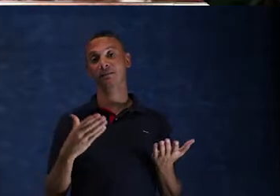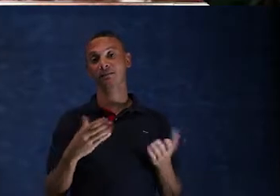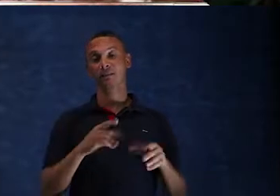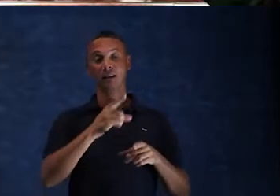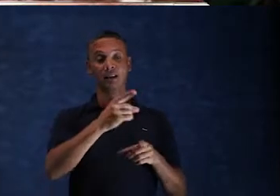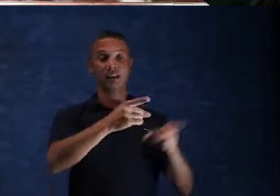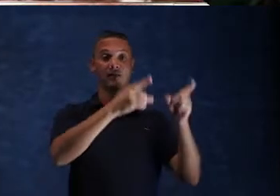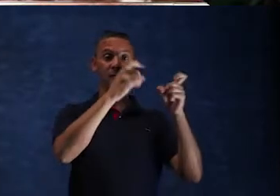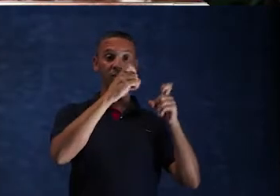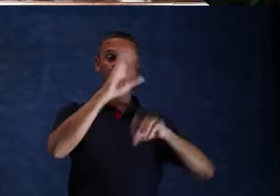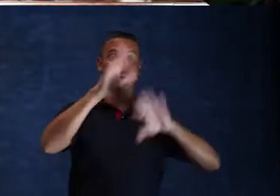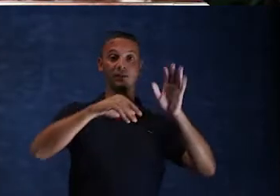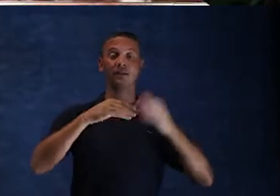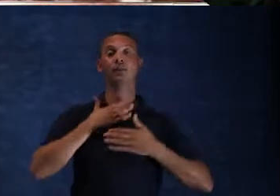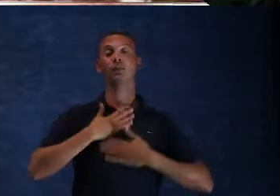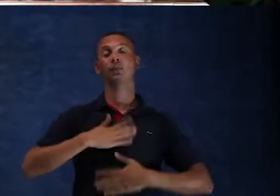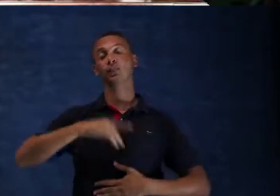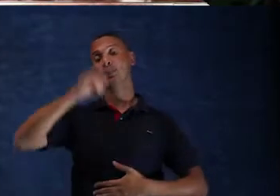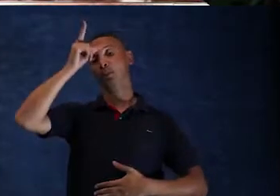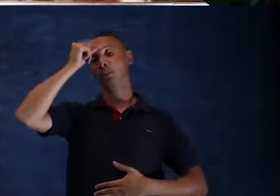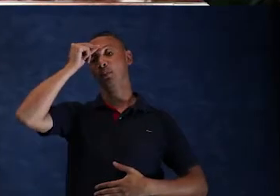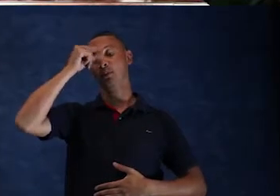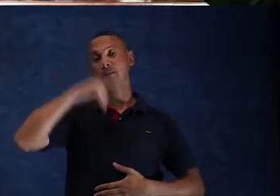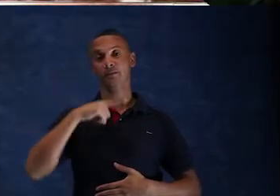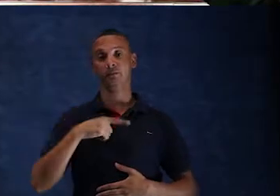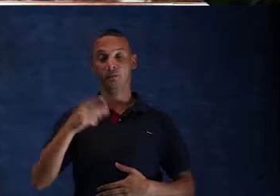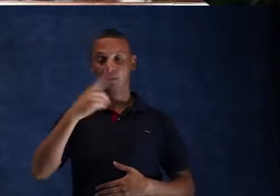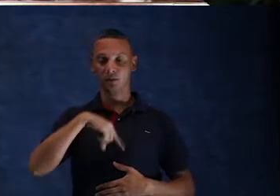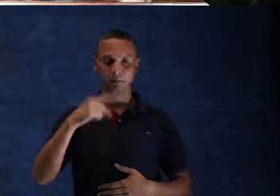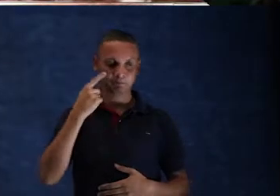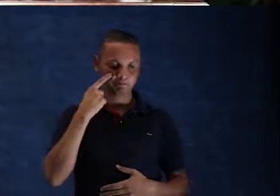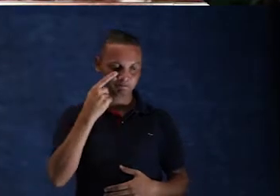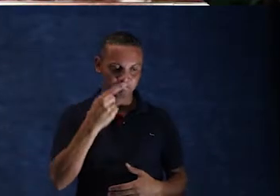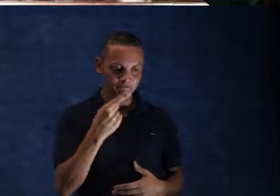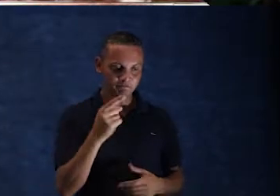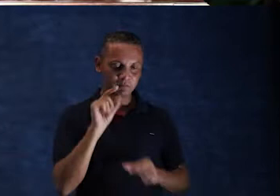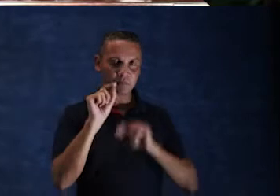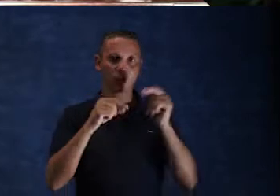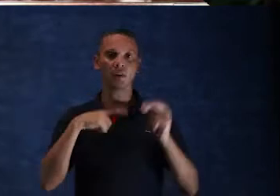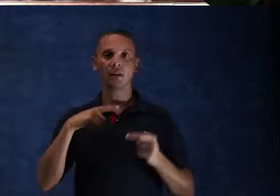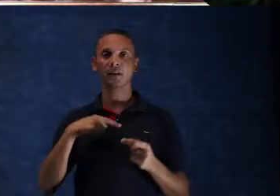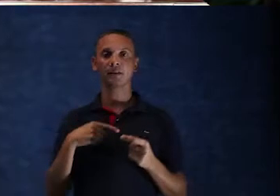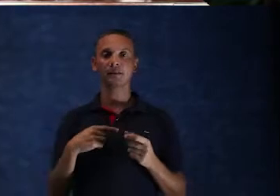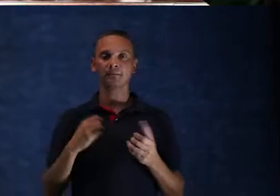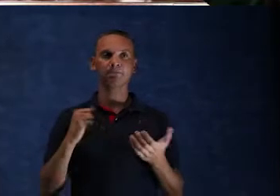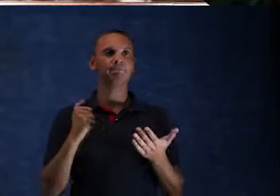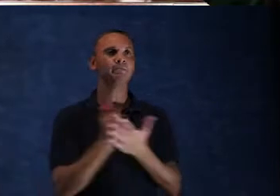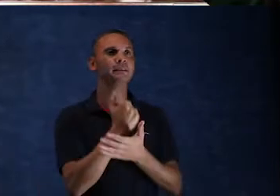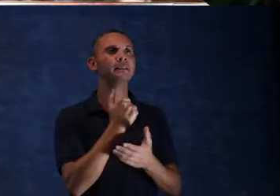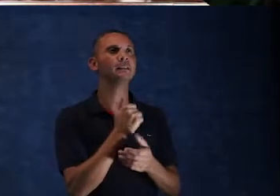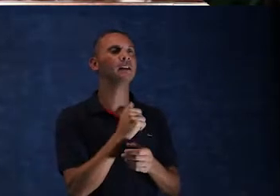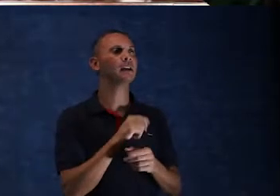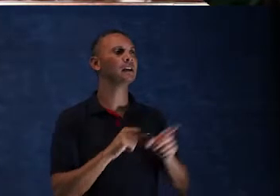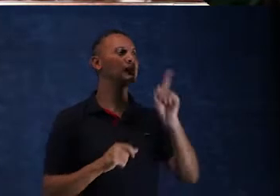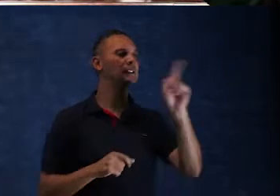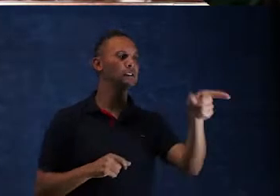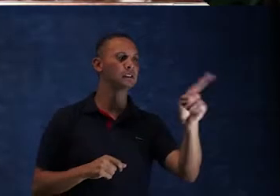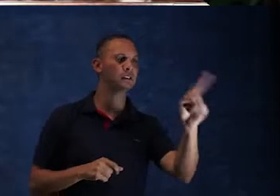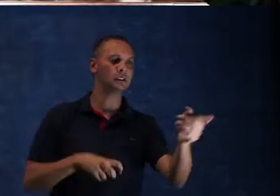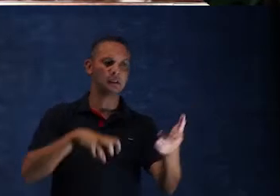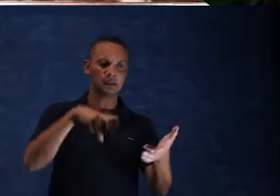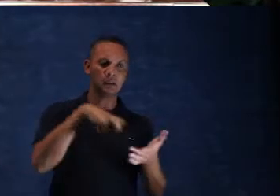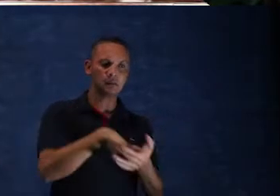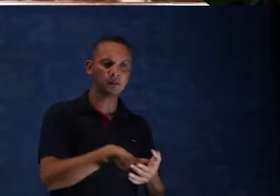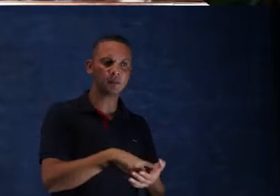Do criminoso sair ileso. Não é? E nós nos pegamos, muitas vezes, torcendo para que